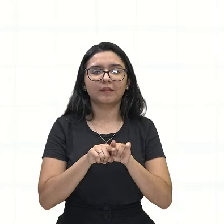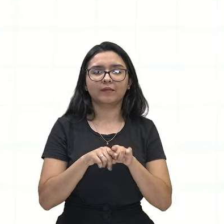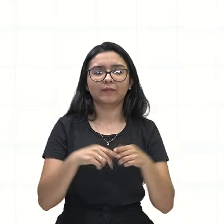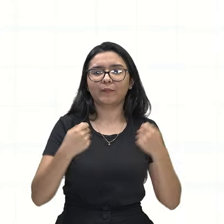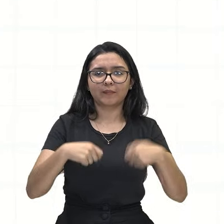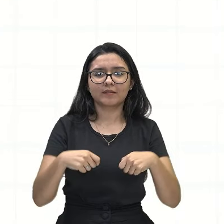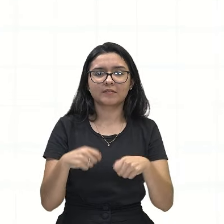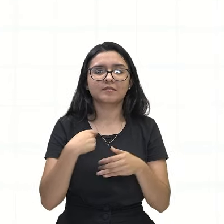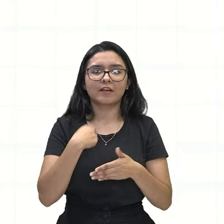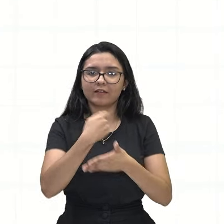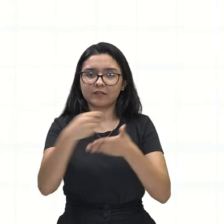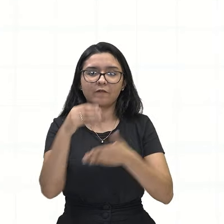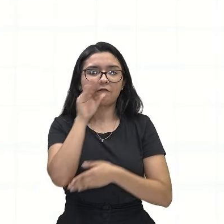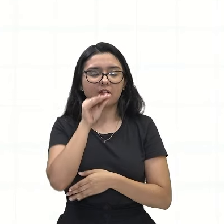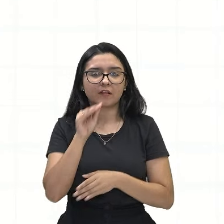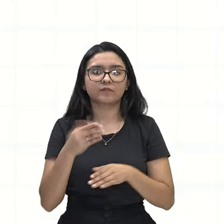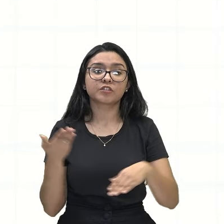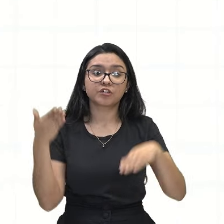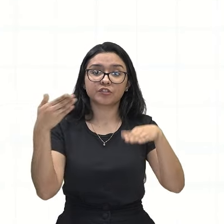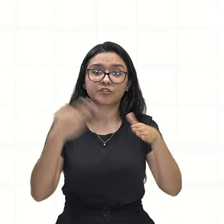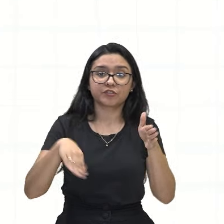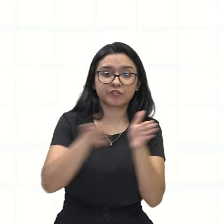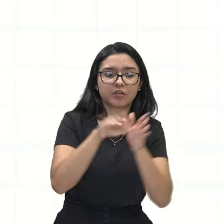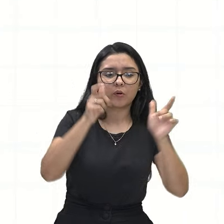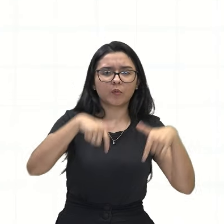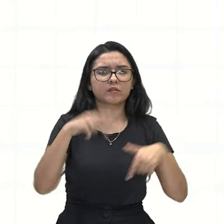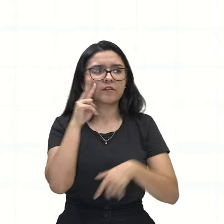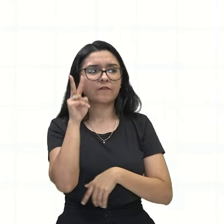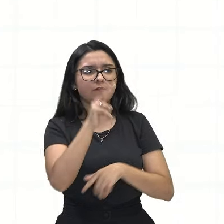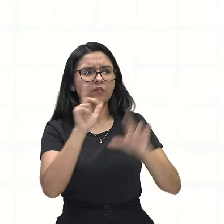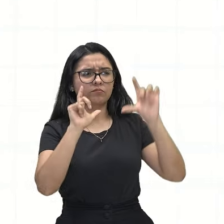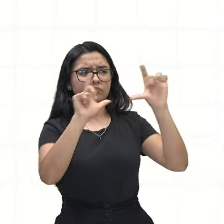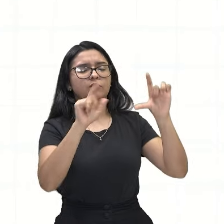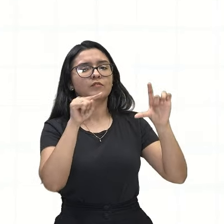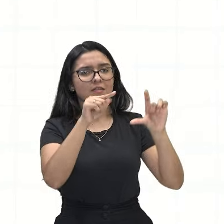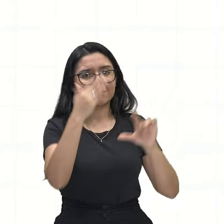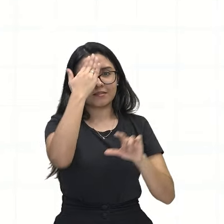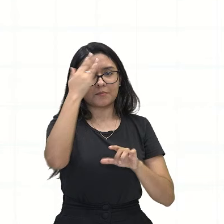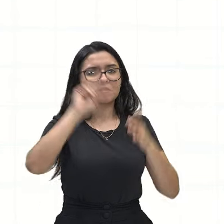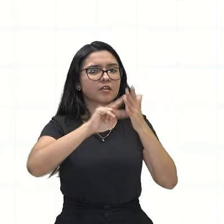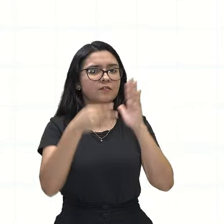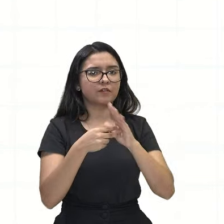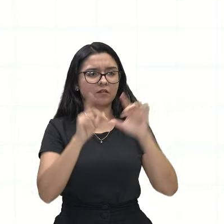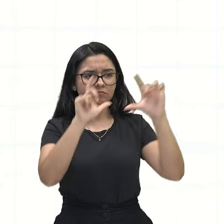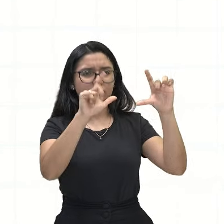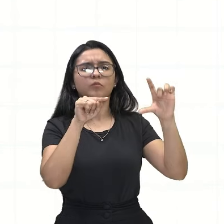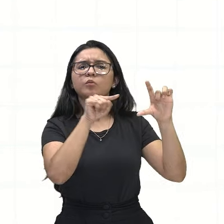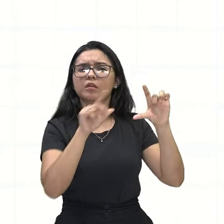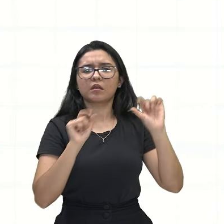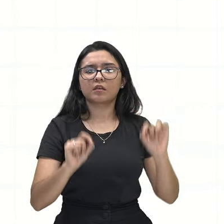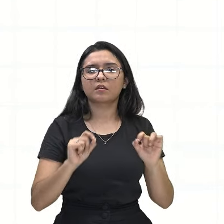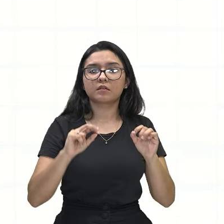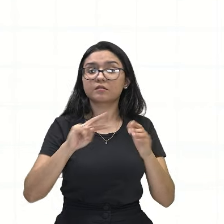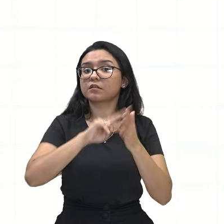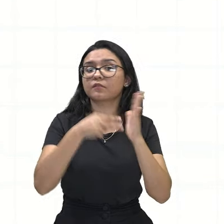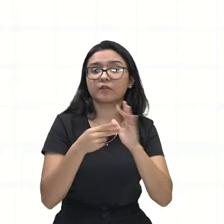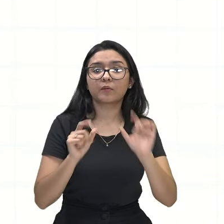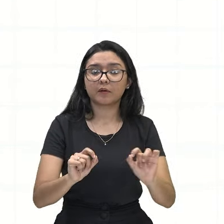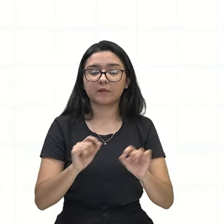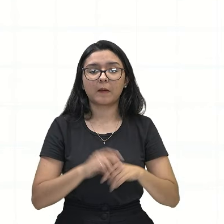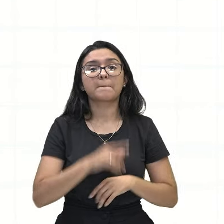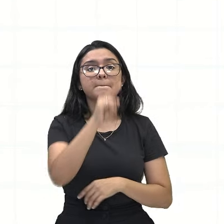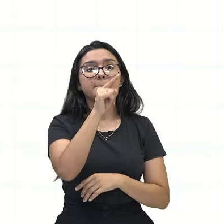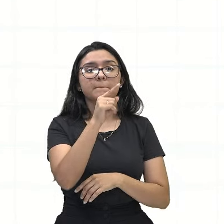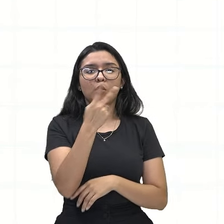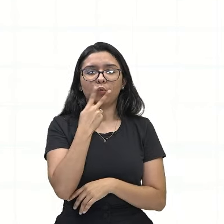ambiente, né? Então você já sabe o que significa essa placa. Essa placa significa que é